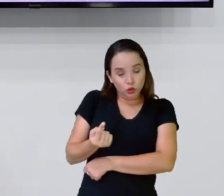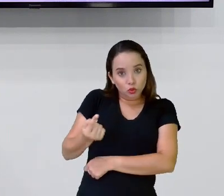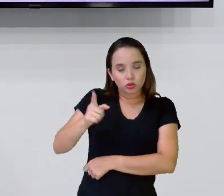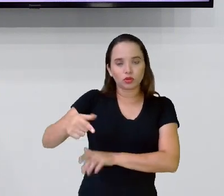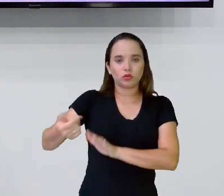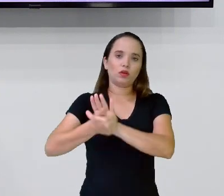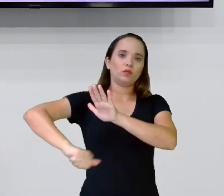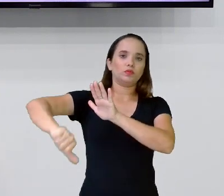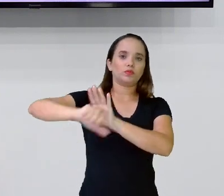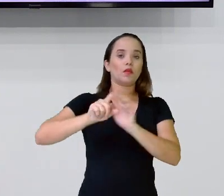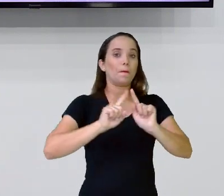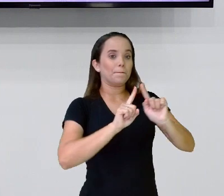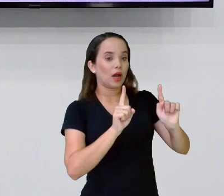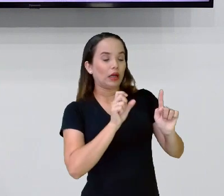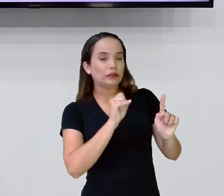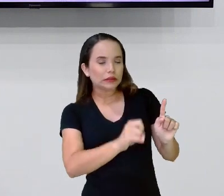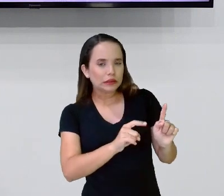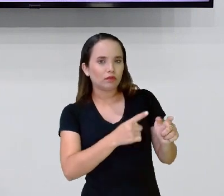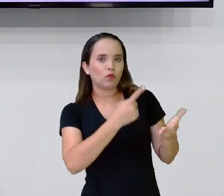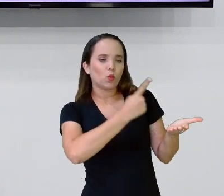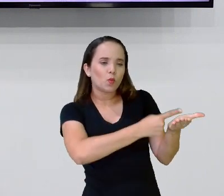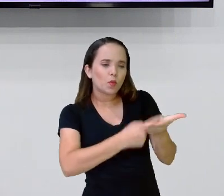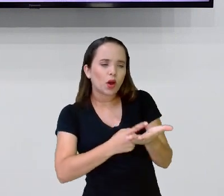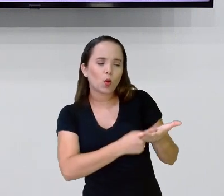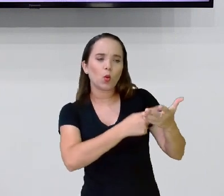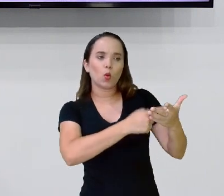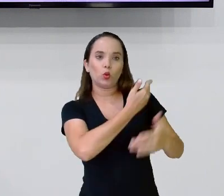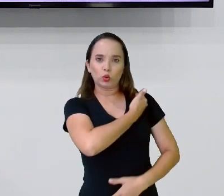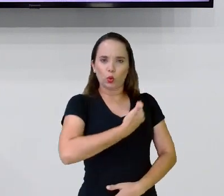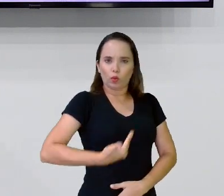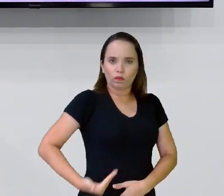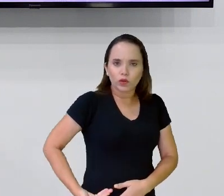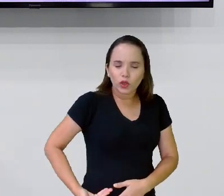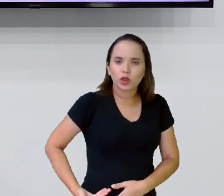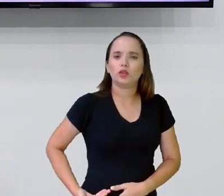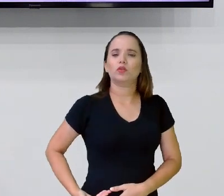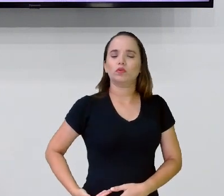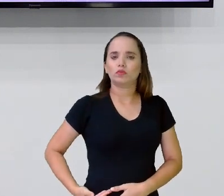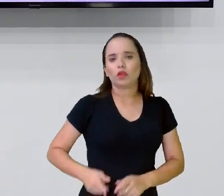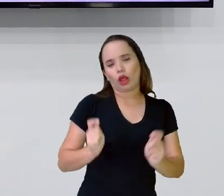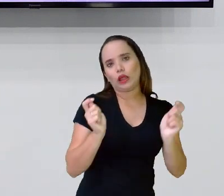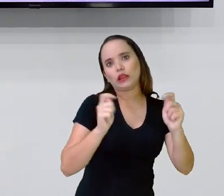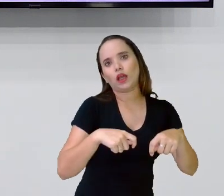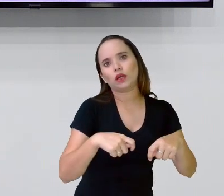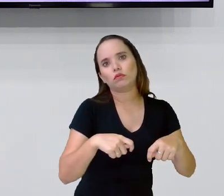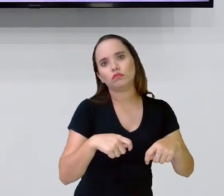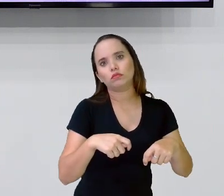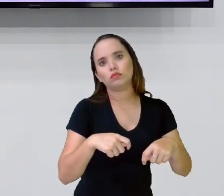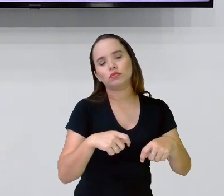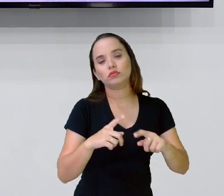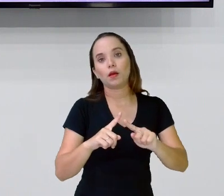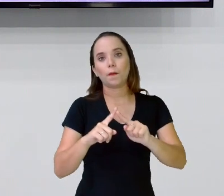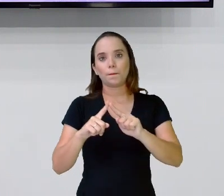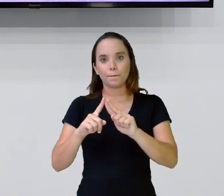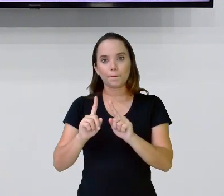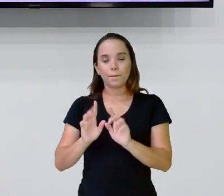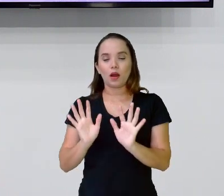um governo determinar que seria uma política necessária aterrar um rio, ele pode arrumar justificativas para isso.